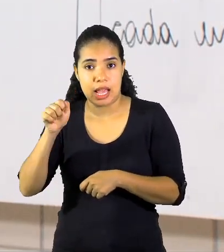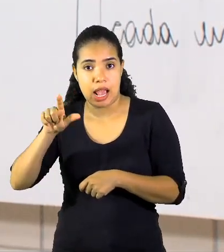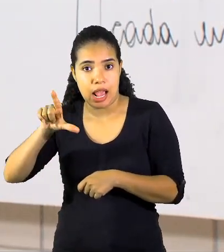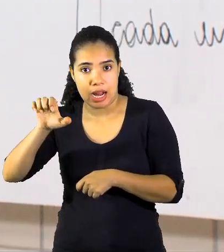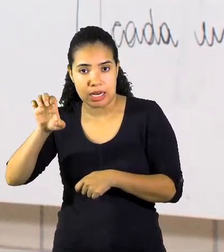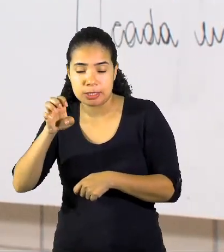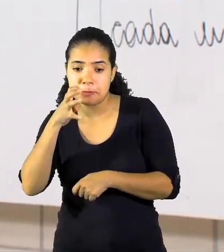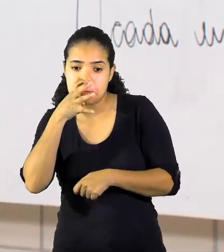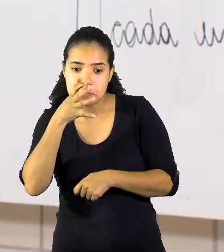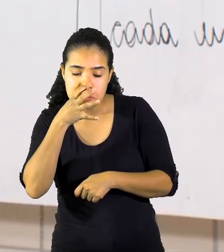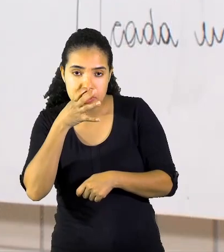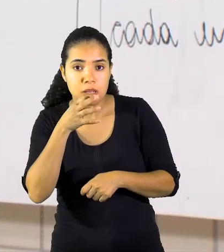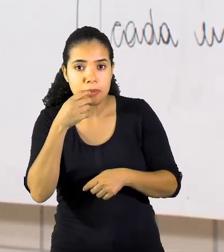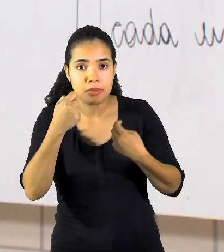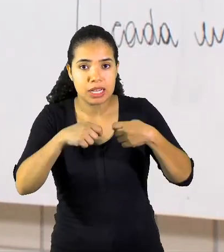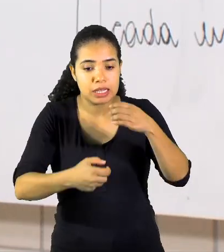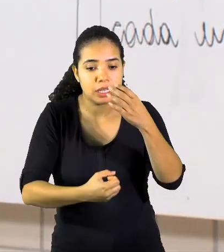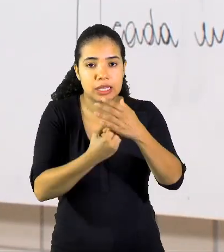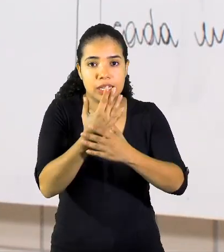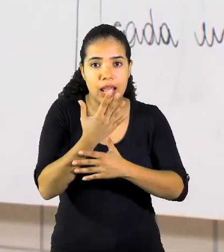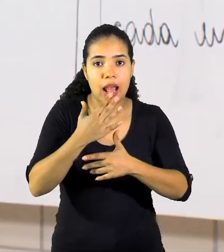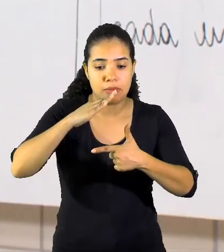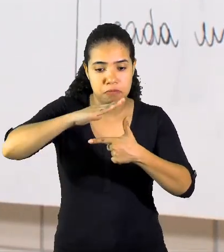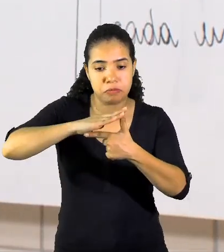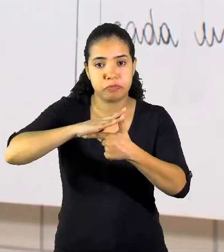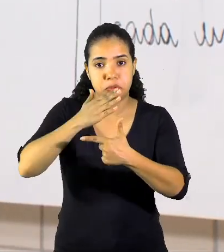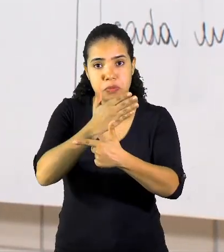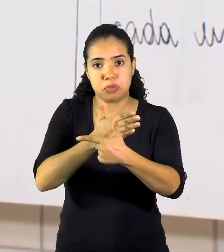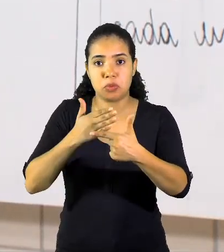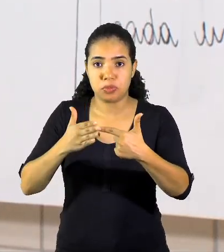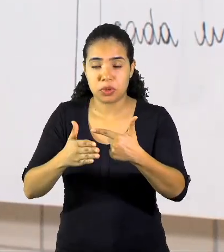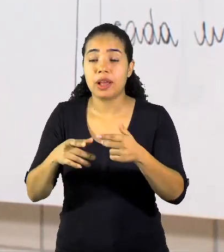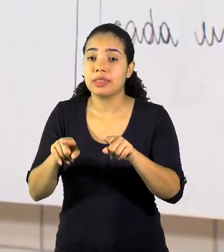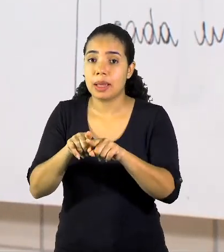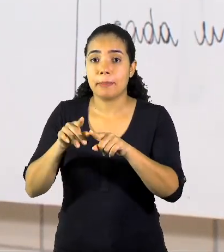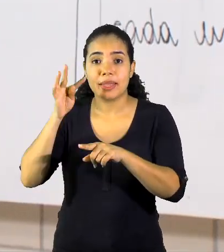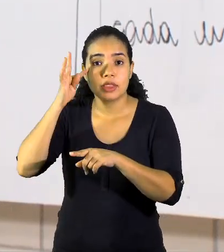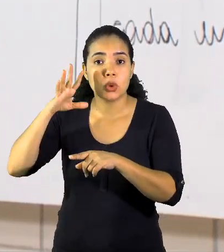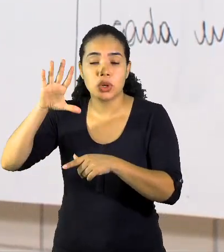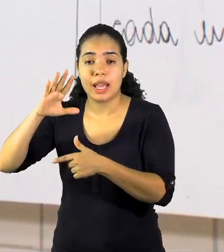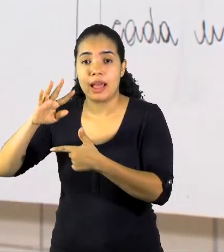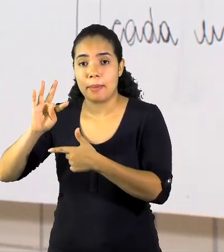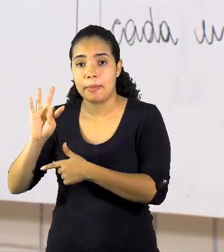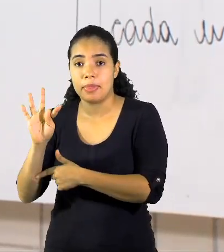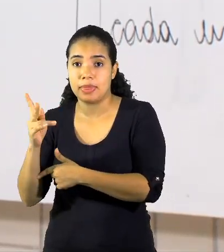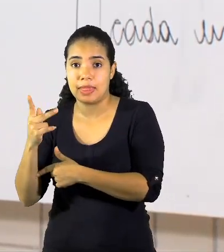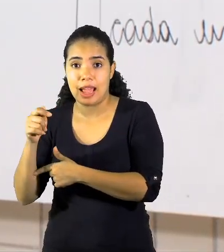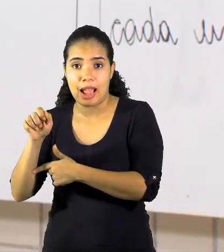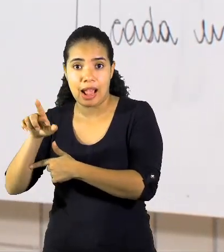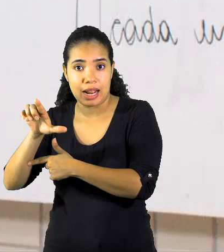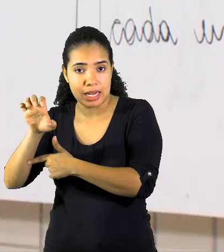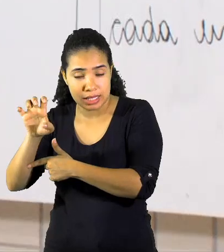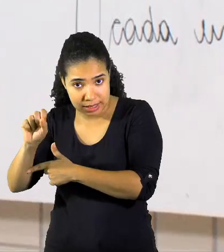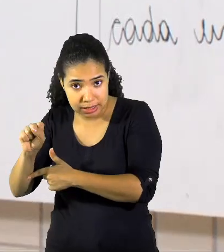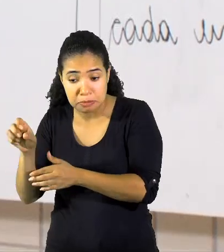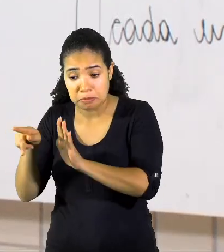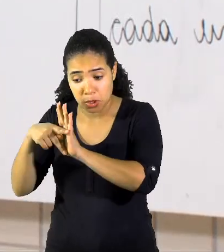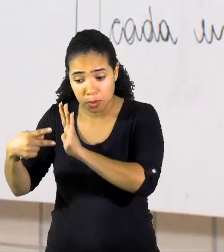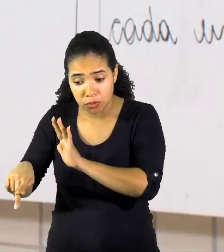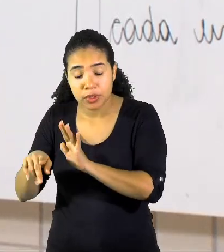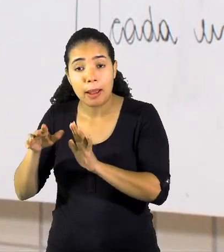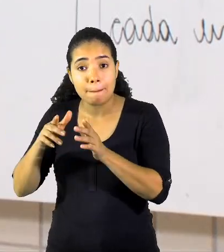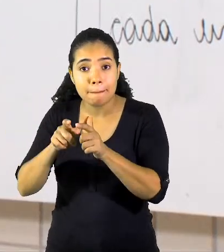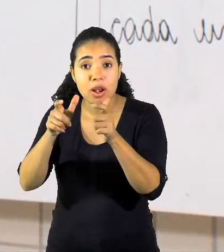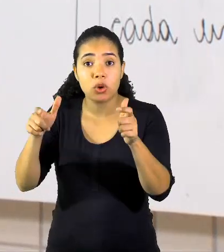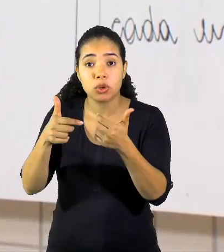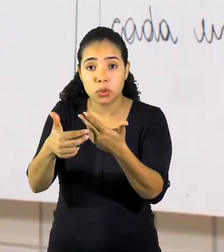Teorema de Pitágoras, e assim como o de Tales, foram que motivaram criar a maioria das coisas relacionadas à